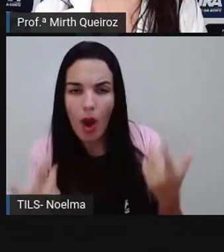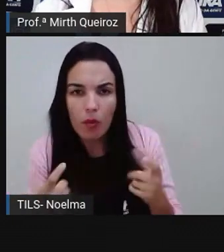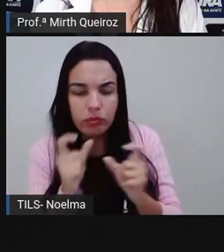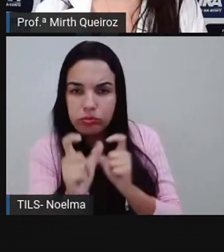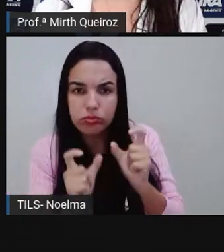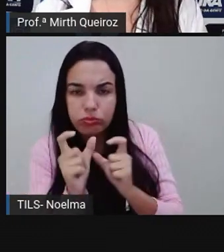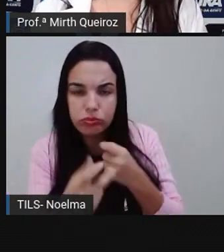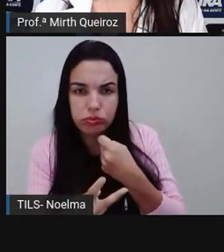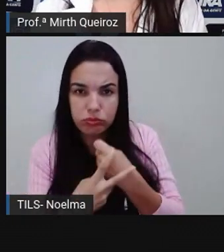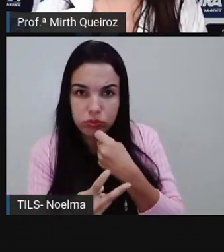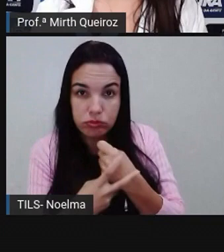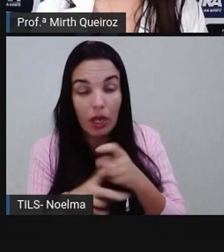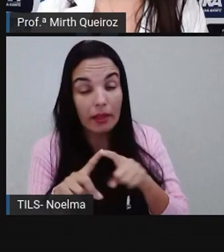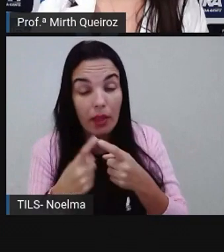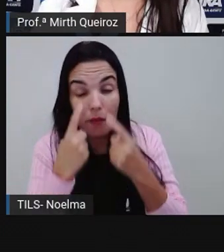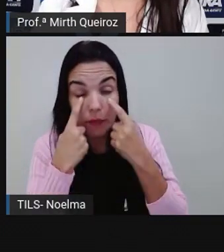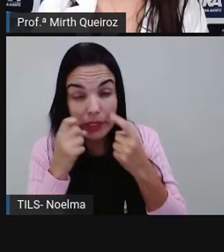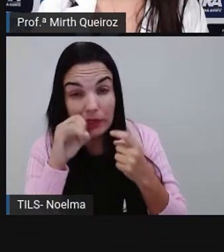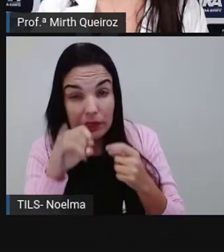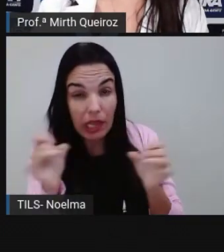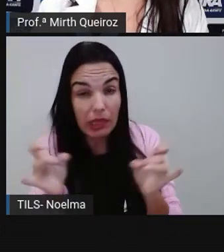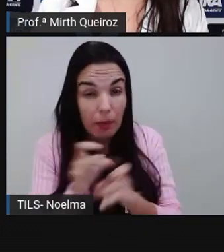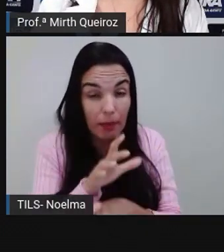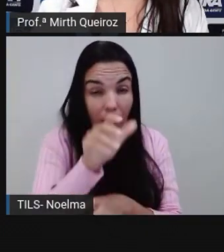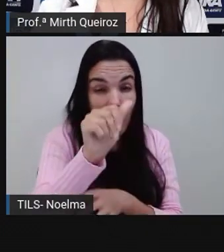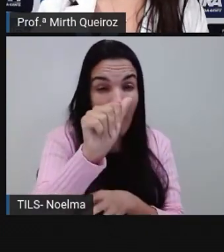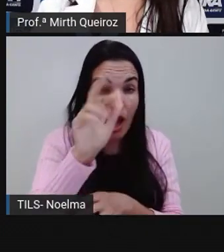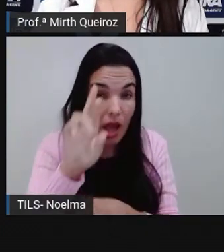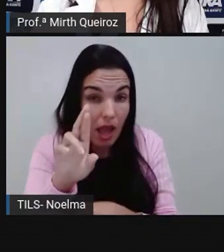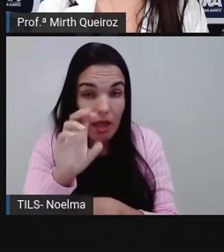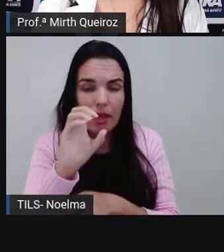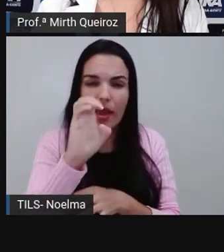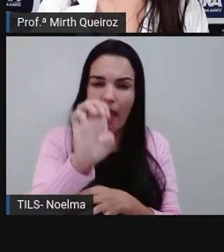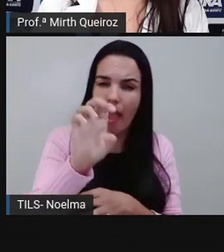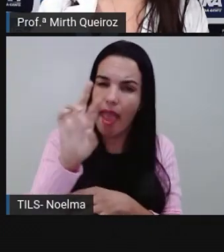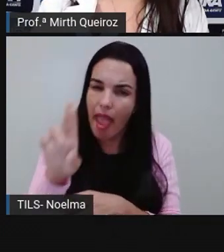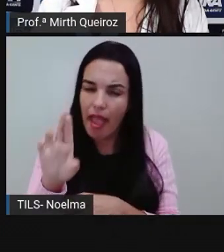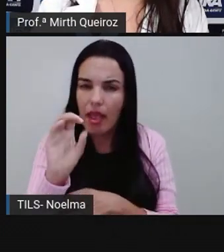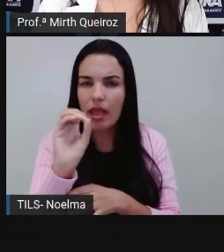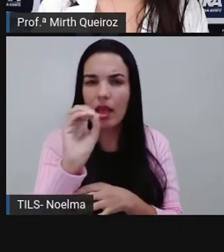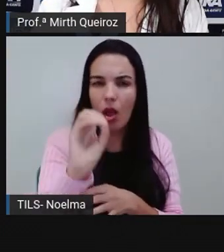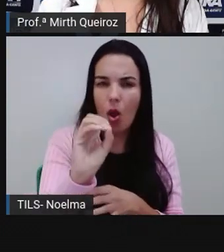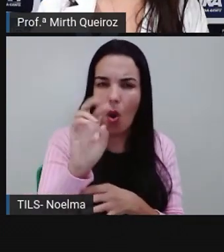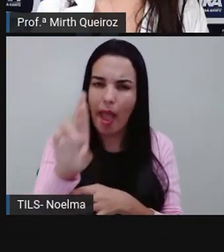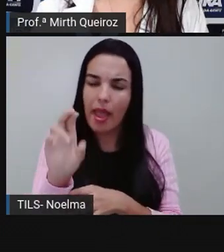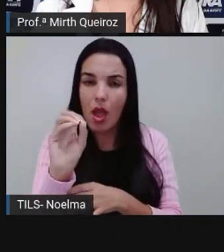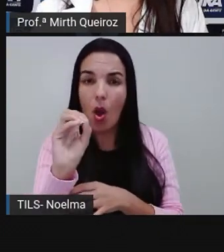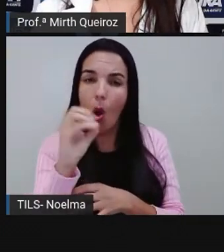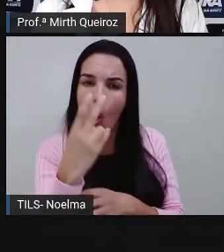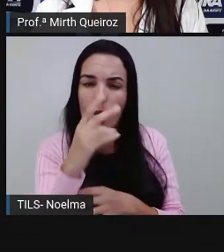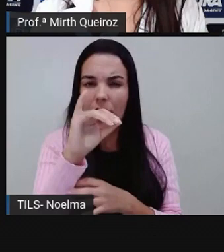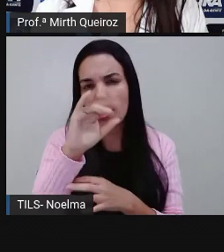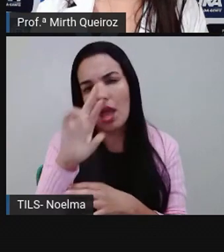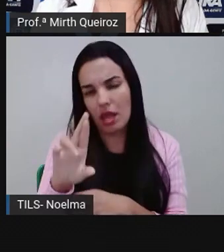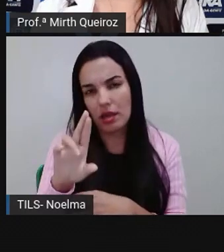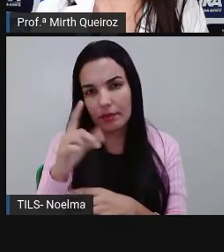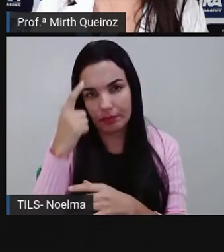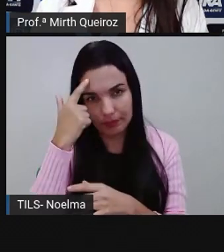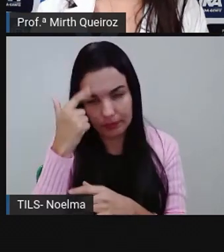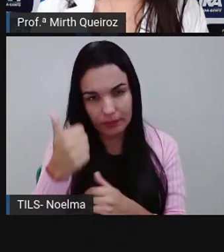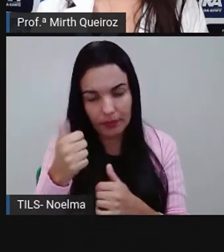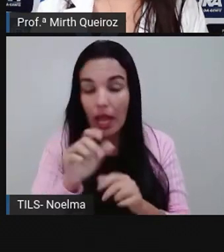analisar se esse verbo ele termina em AR, ER, OR ou IR, certo? Não existem em